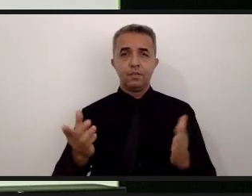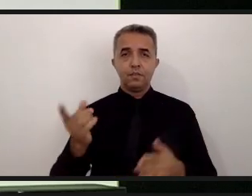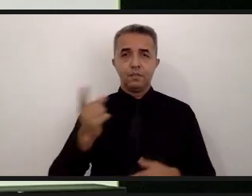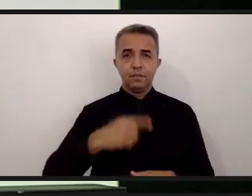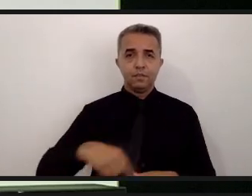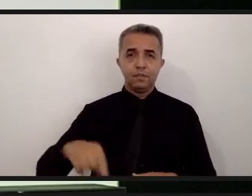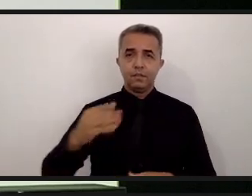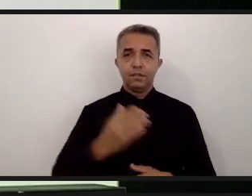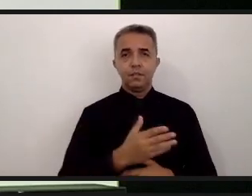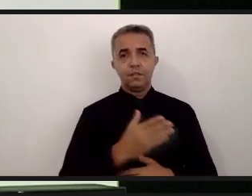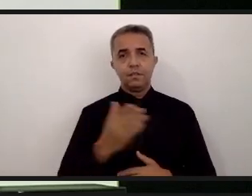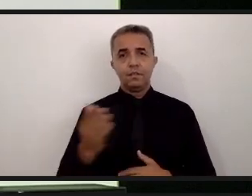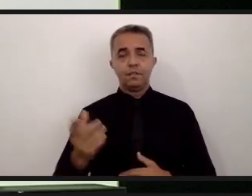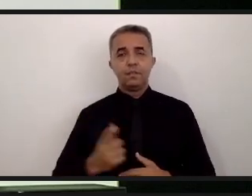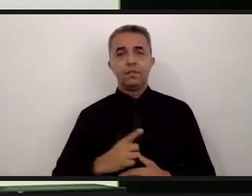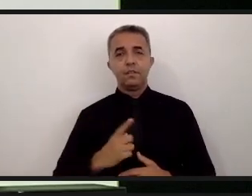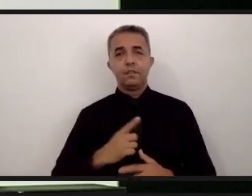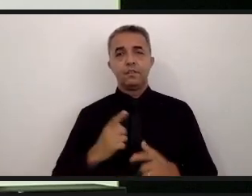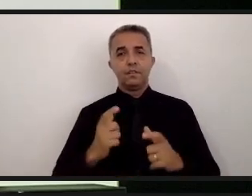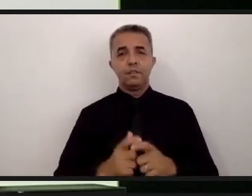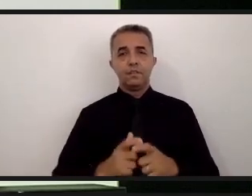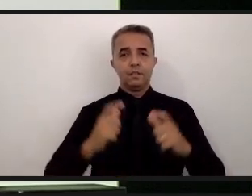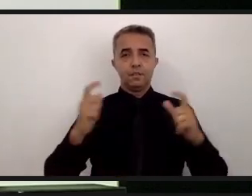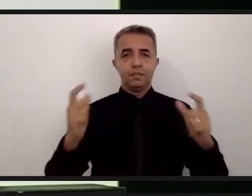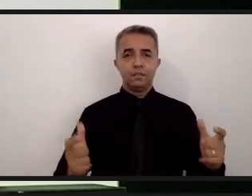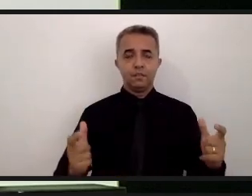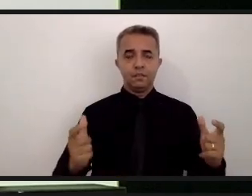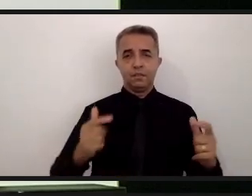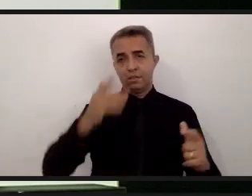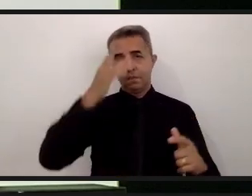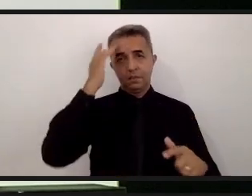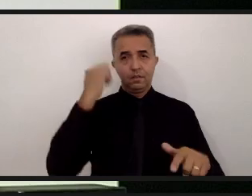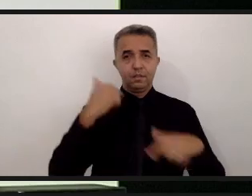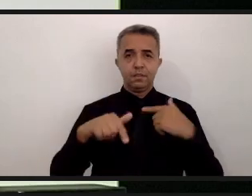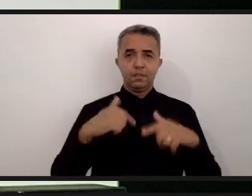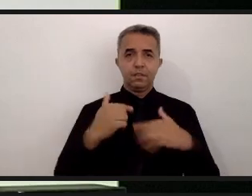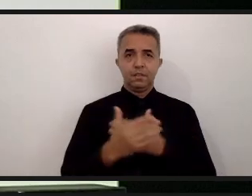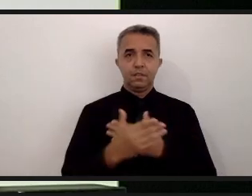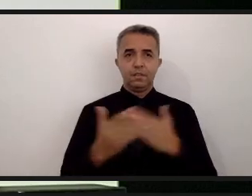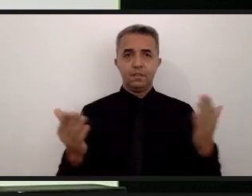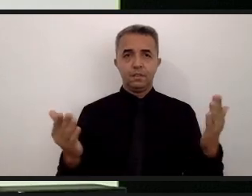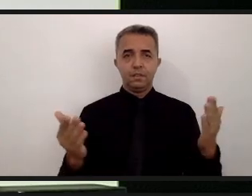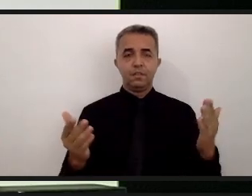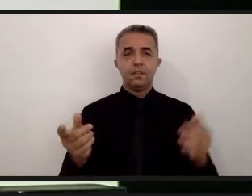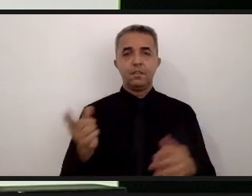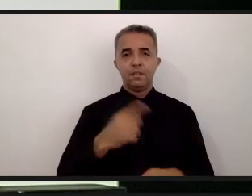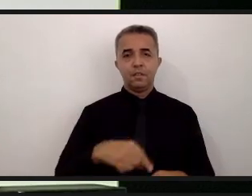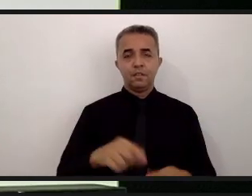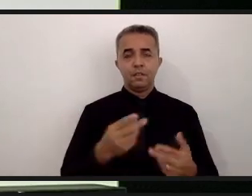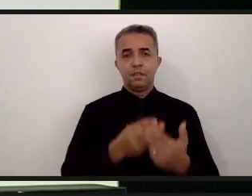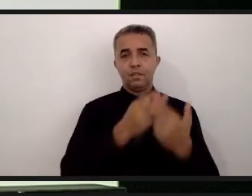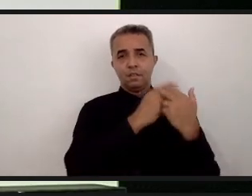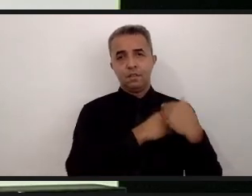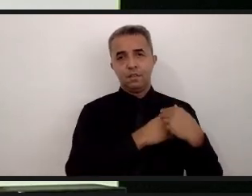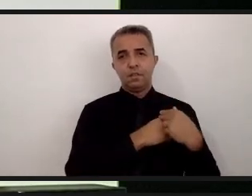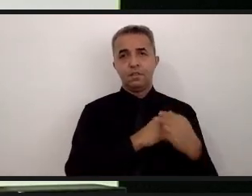Hoje estamos em maior número entre os trabalhadores brasileiros e somos responsáveis pelo sustento